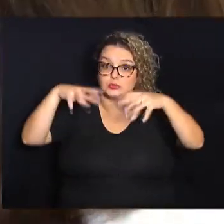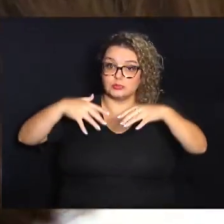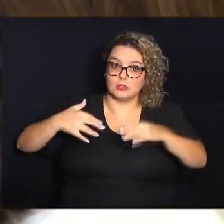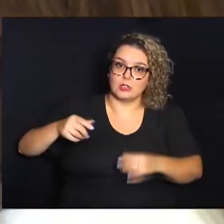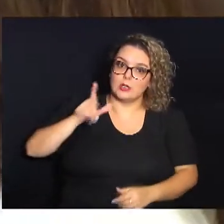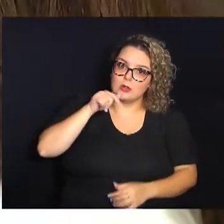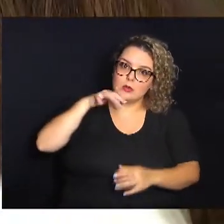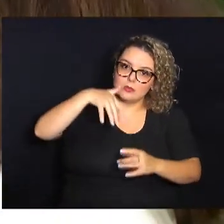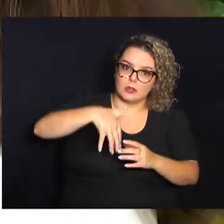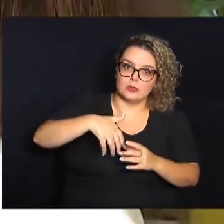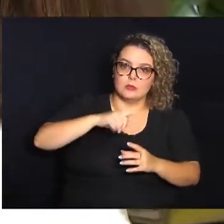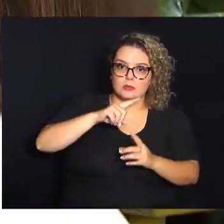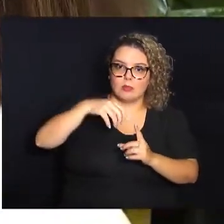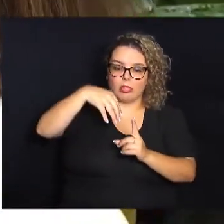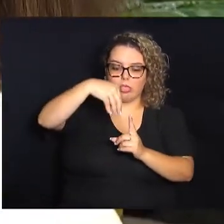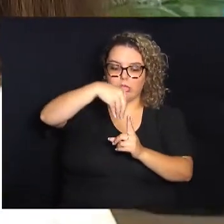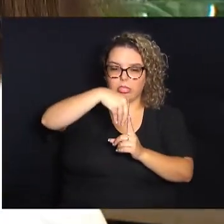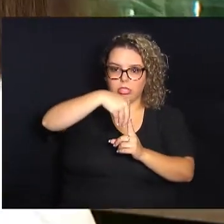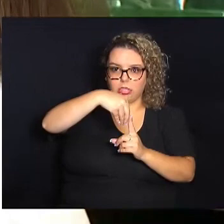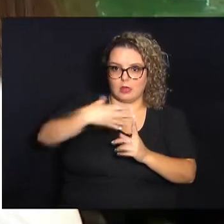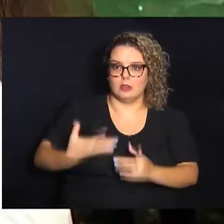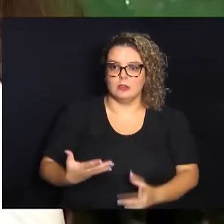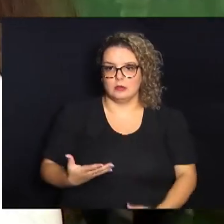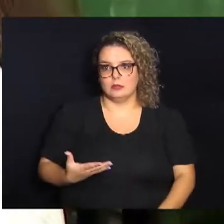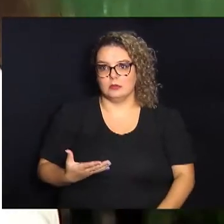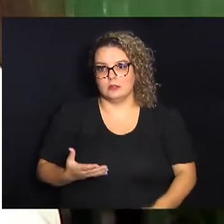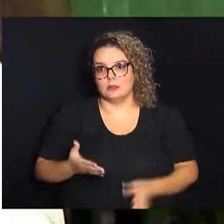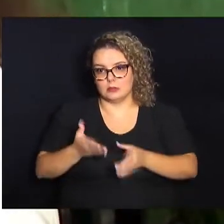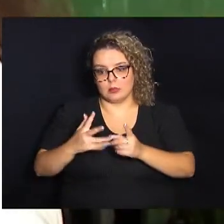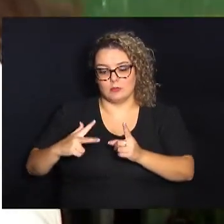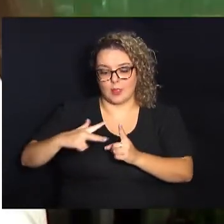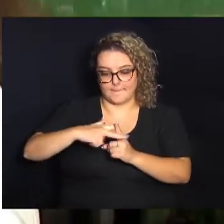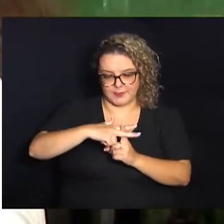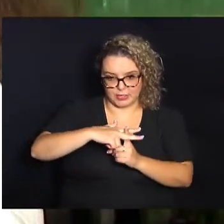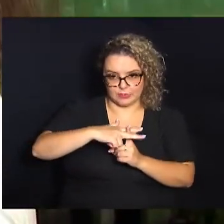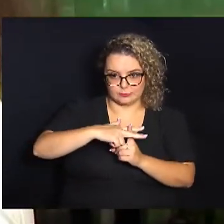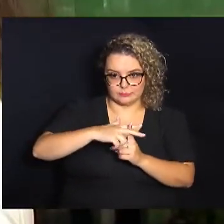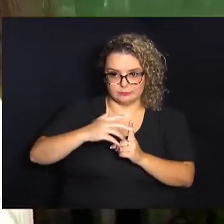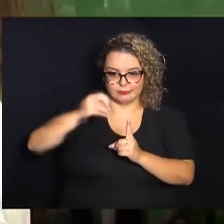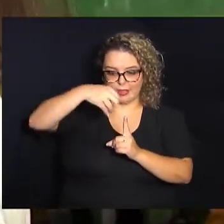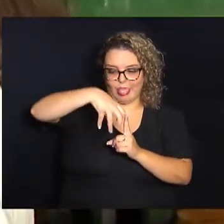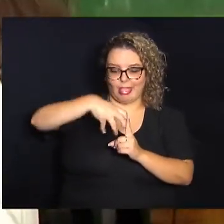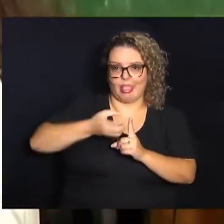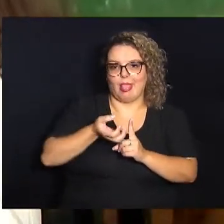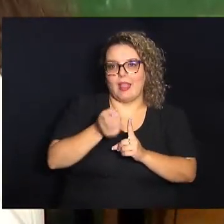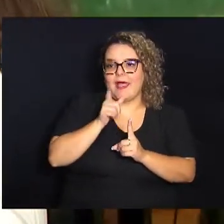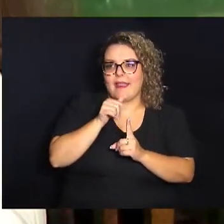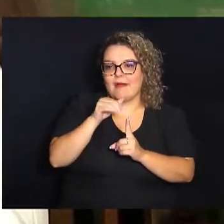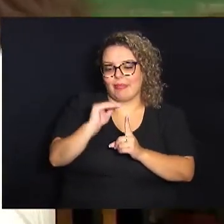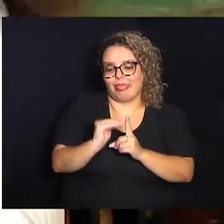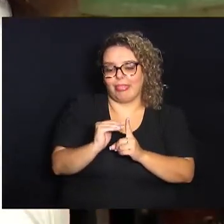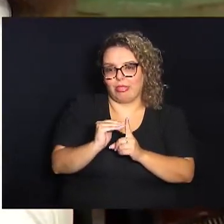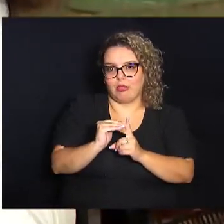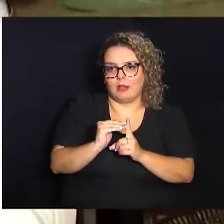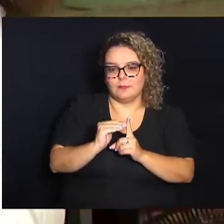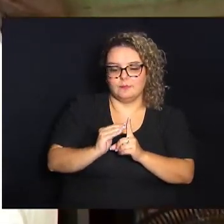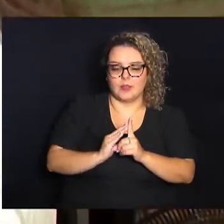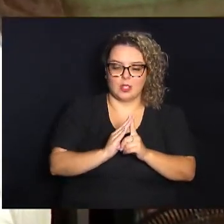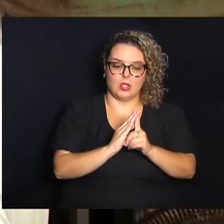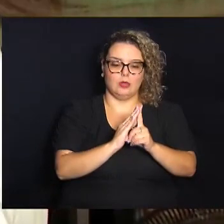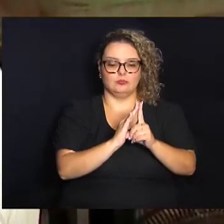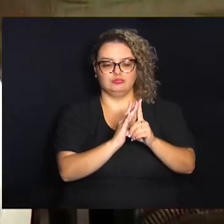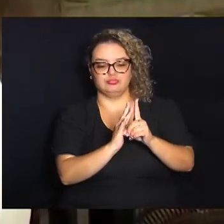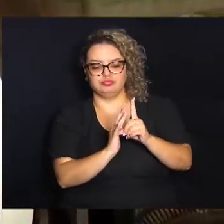não aconteceu o acúmulo ali da água naquela parte que você pode ter cortado reta. Então a diagonal ajuda a água